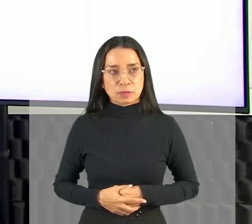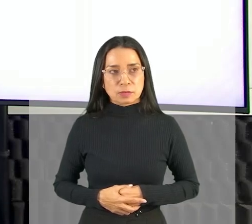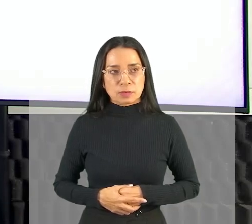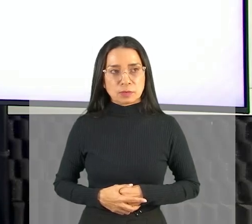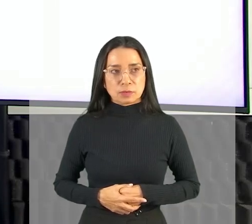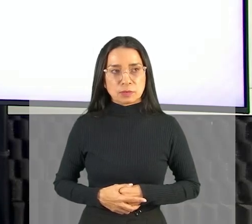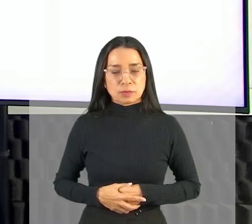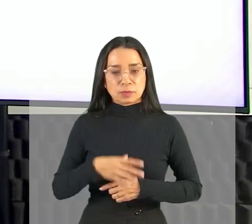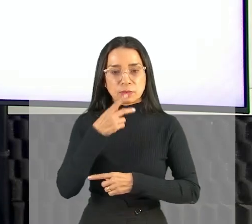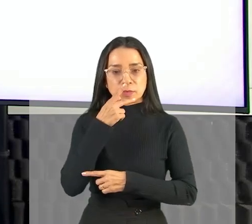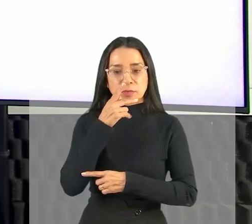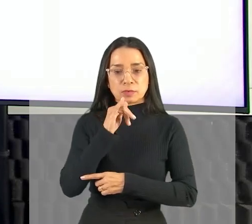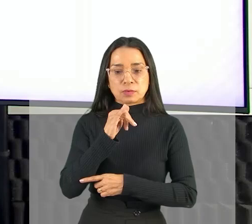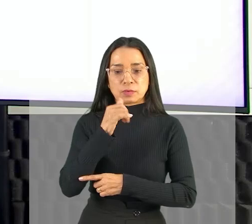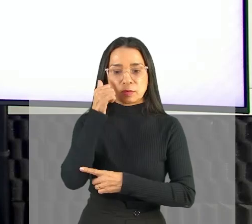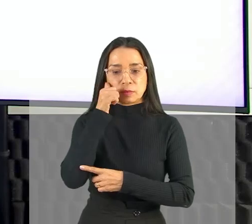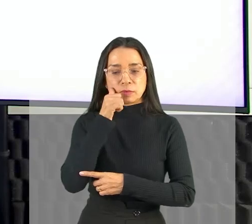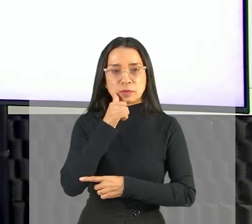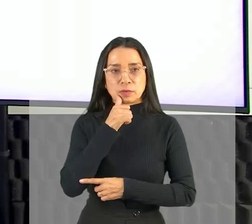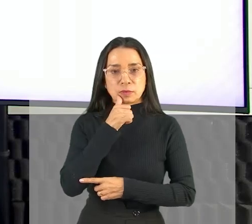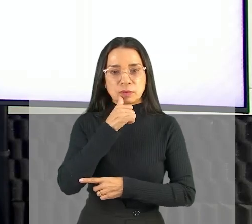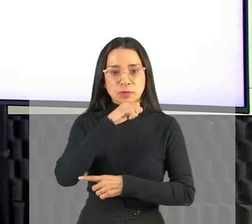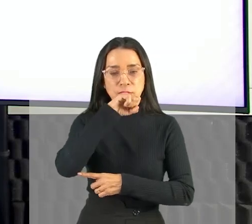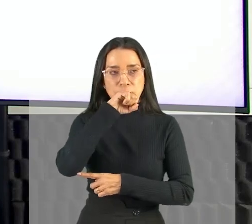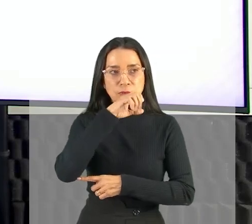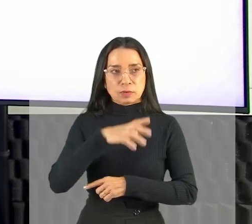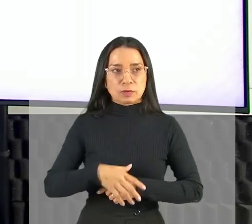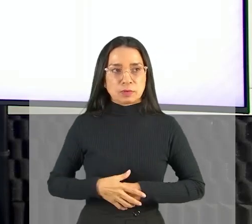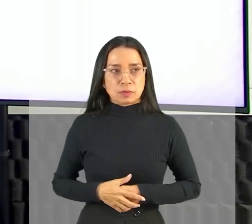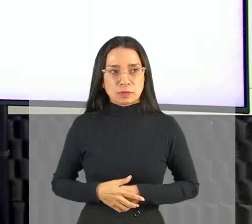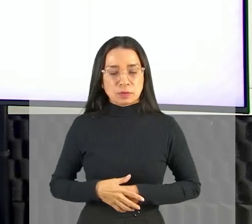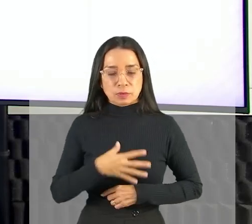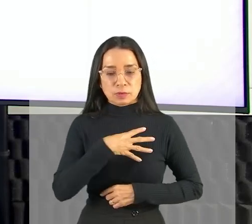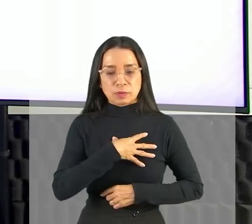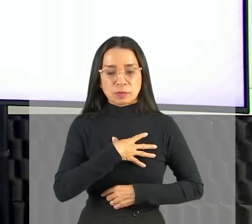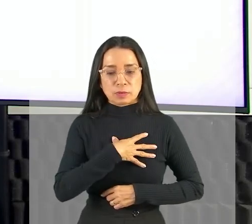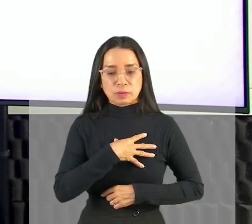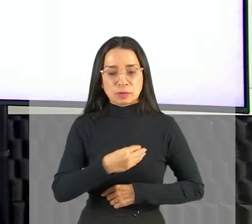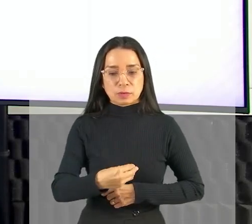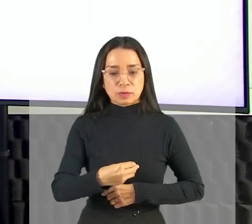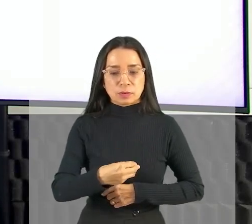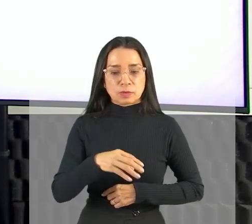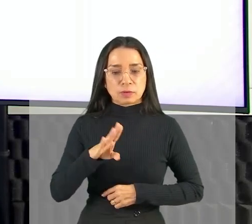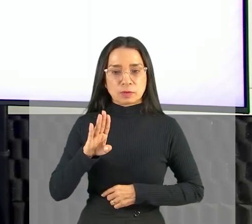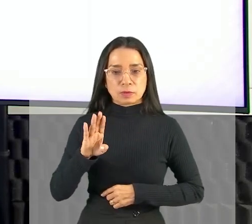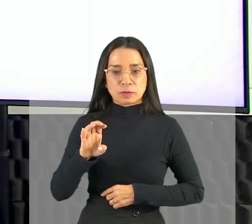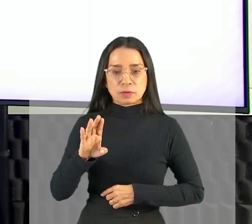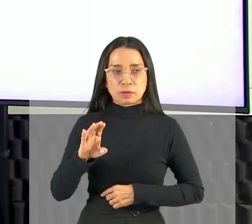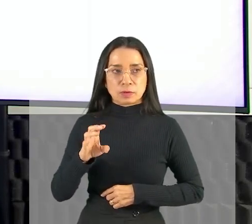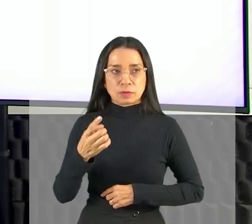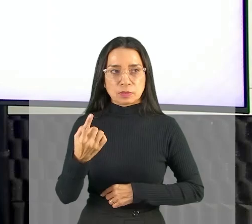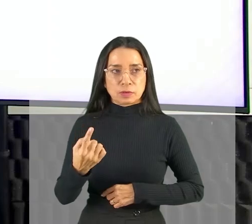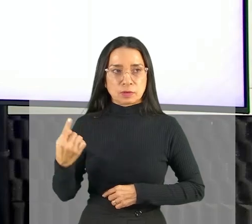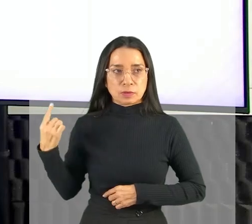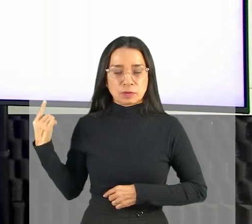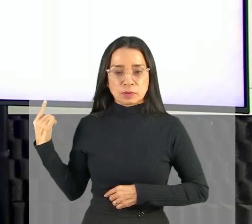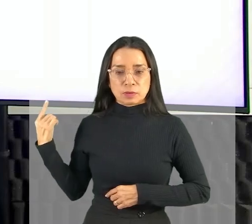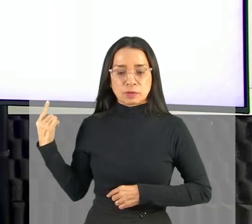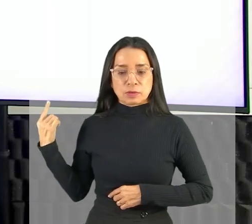pai mãe né e o filho que o bebê né